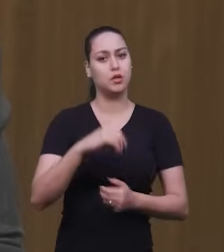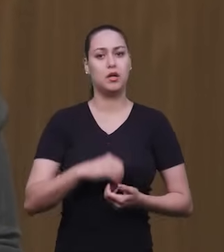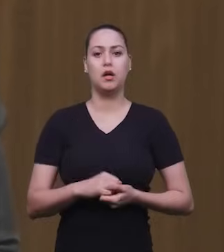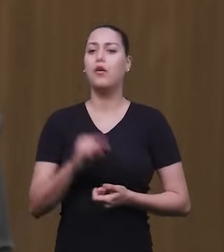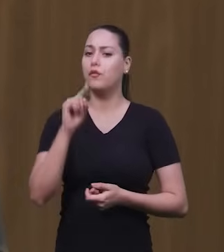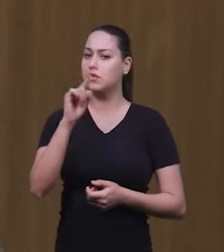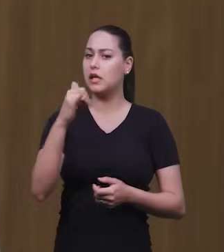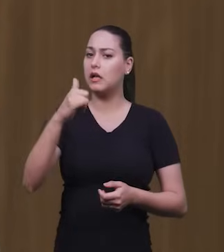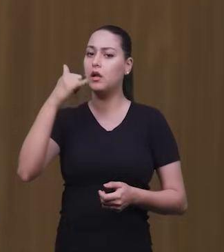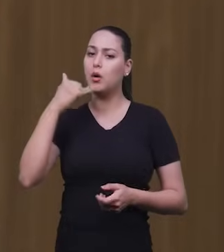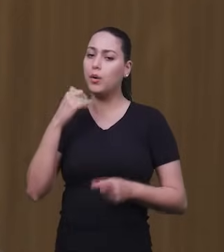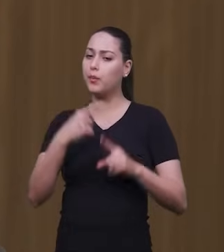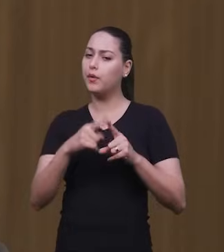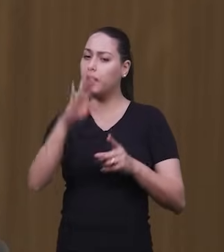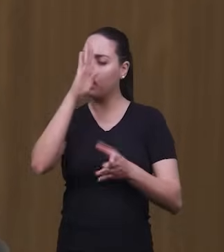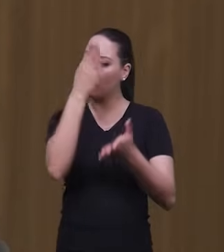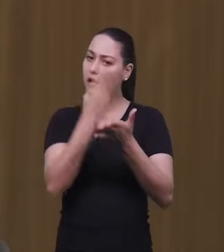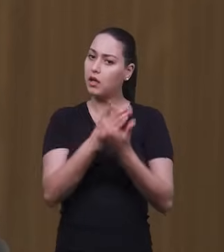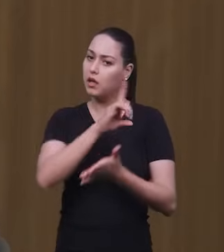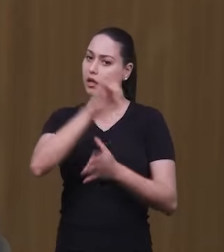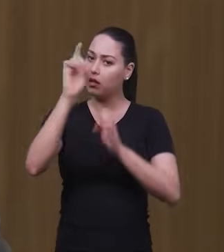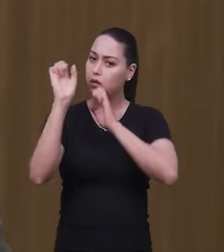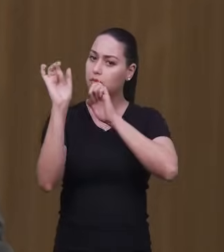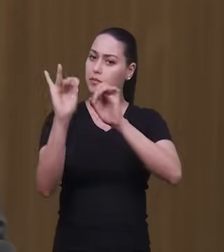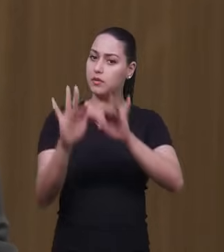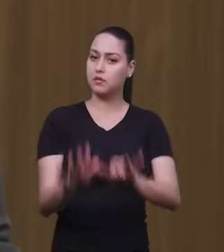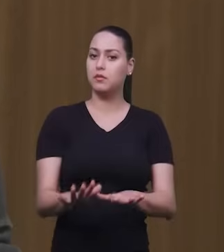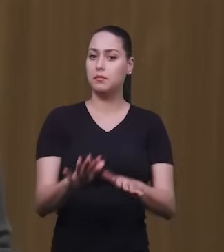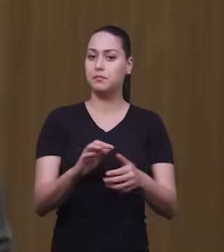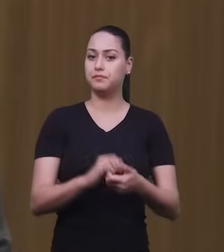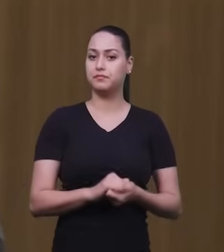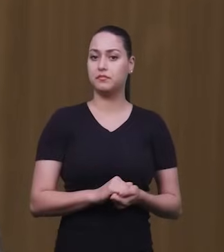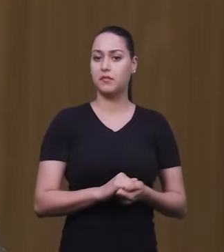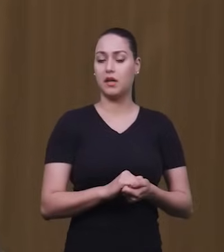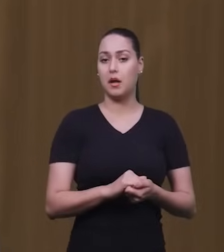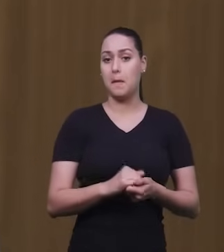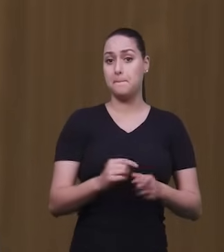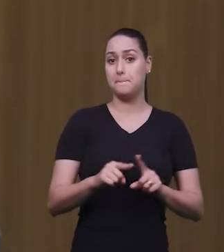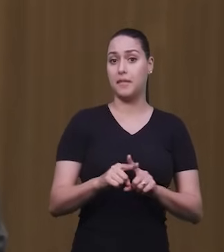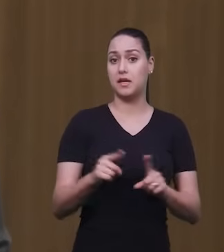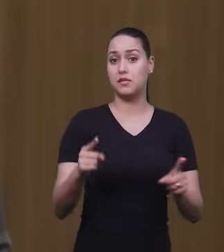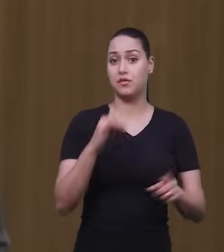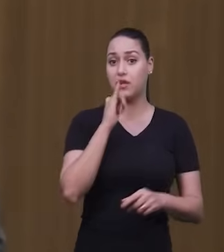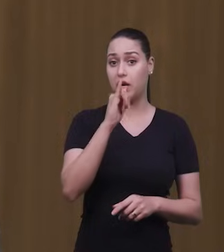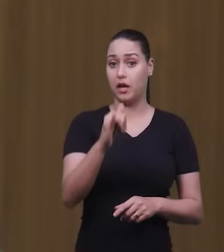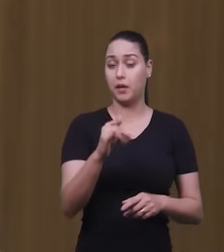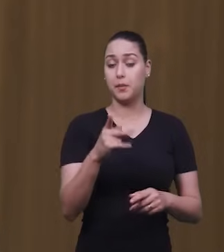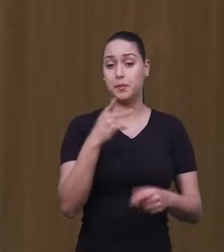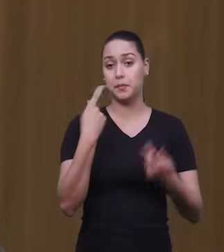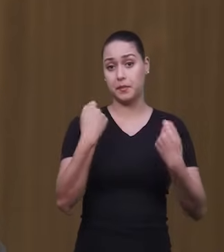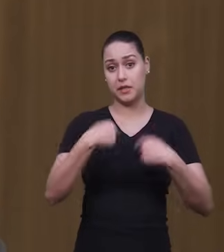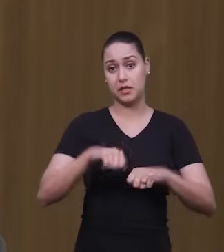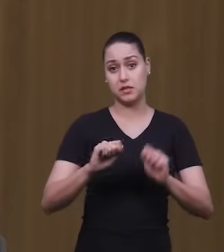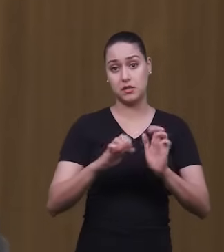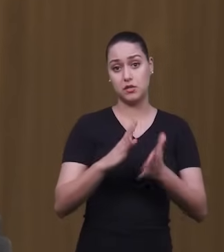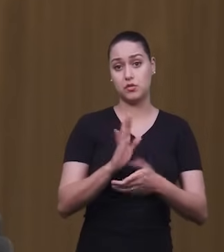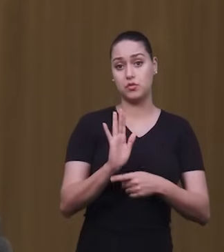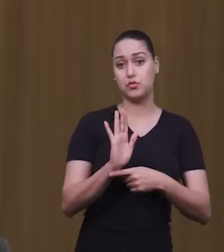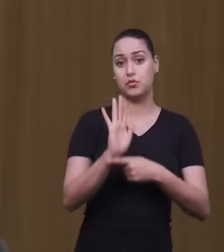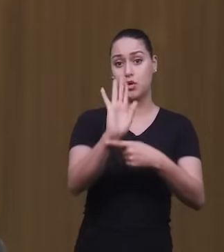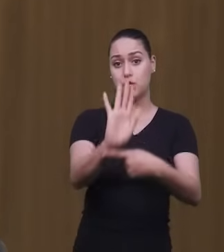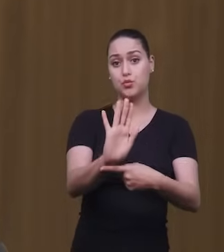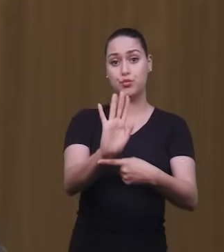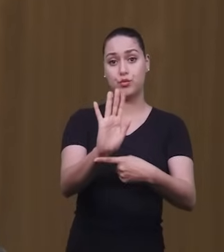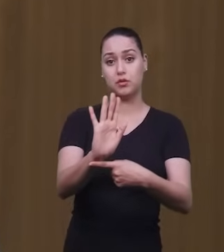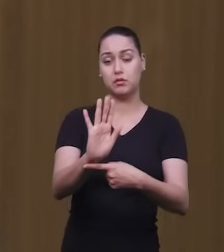que Deus vai dar uma bênção, mas eu falei assim, olha, precisa de uma intervenção, precisa de um socorro. Eu falei, pastor, mas eu não